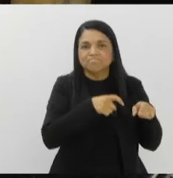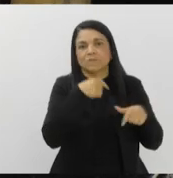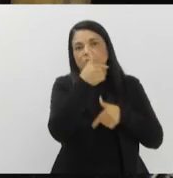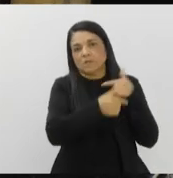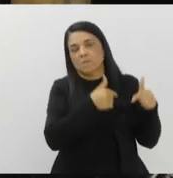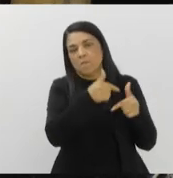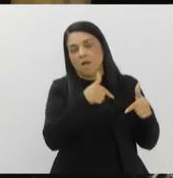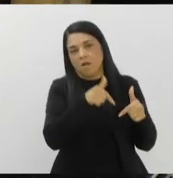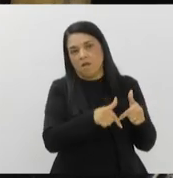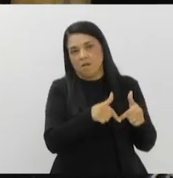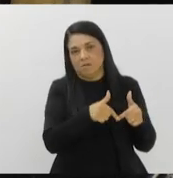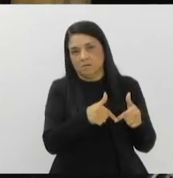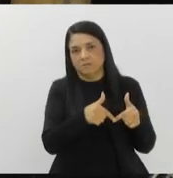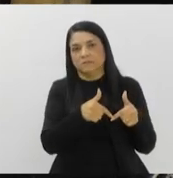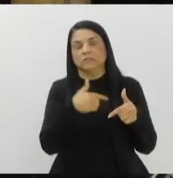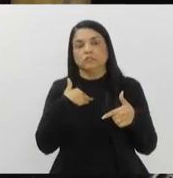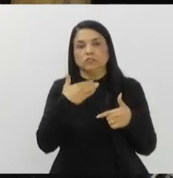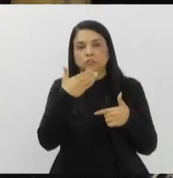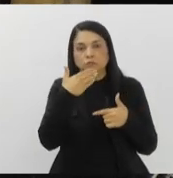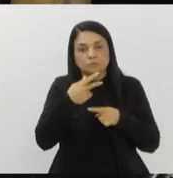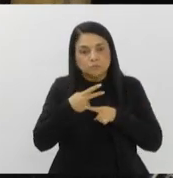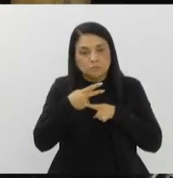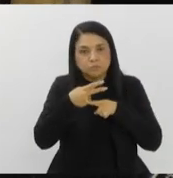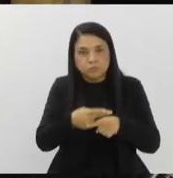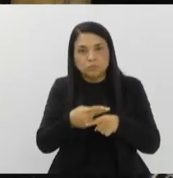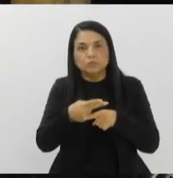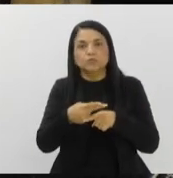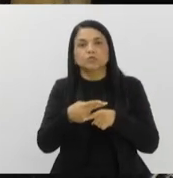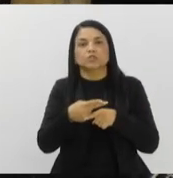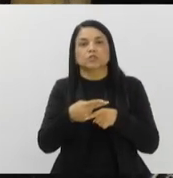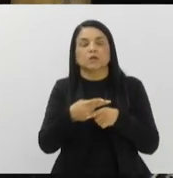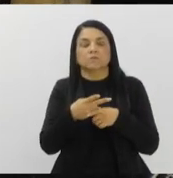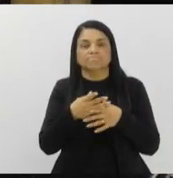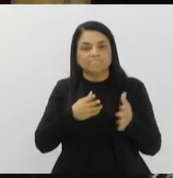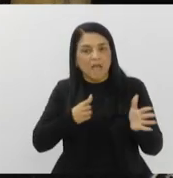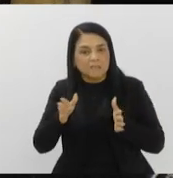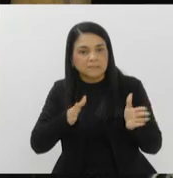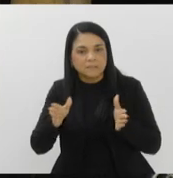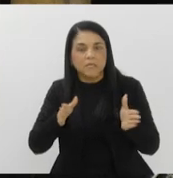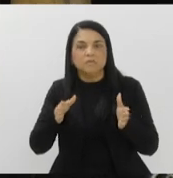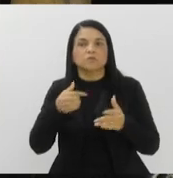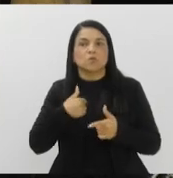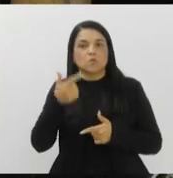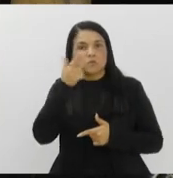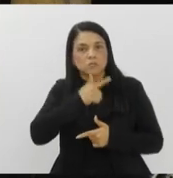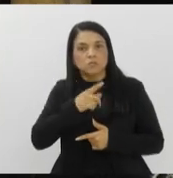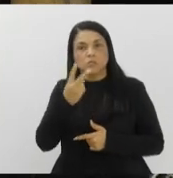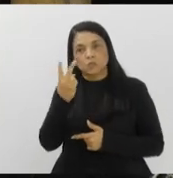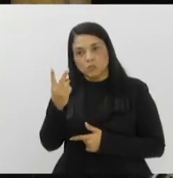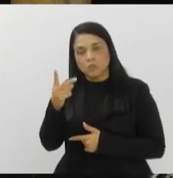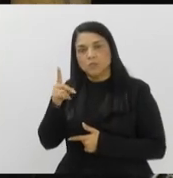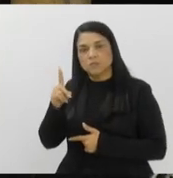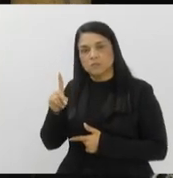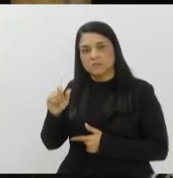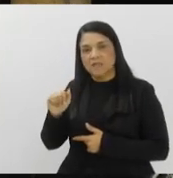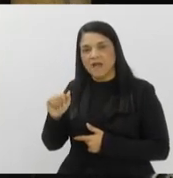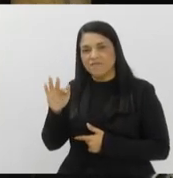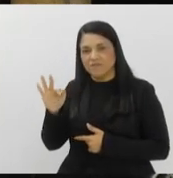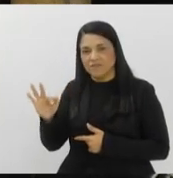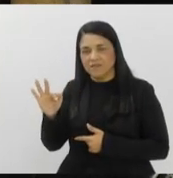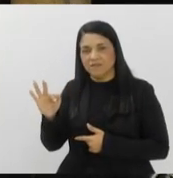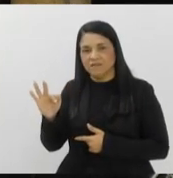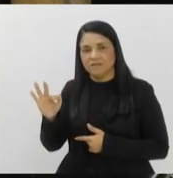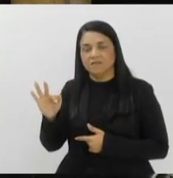busca trazer esses acessos para a gente. Eu também já consegui duas DAP para duas outras agricultores do nosso